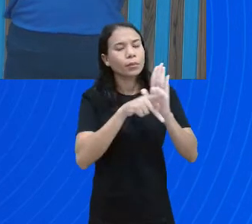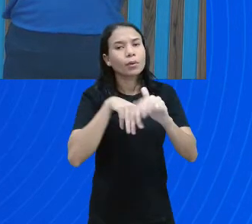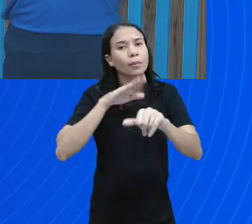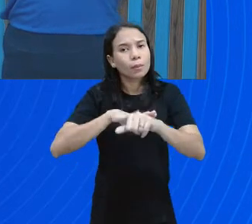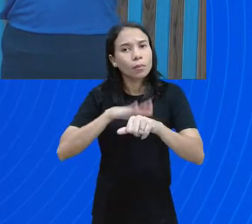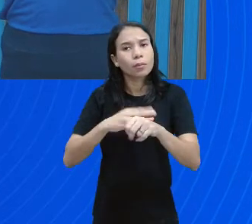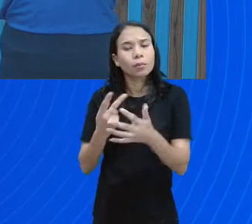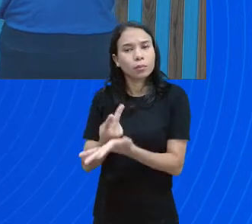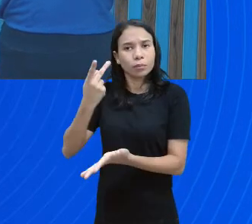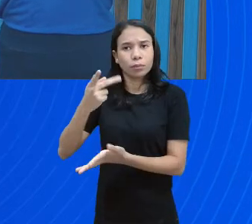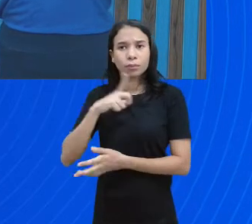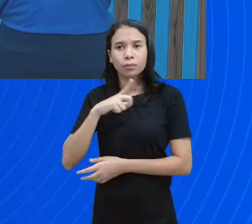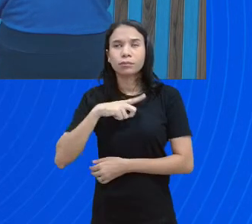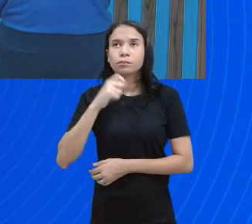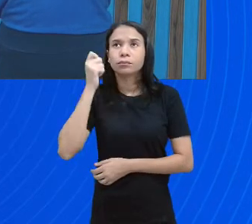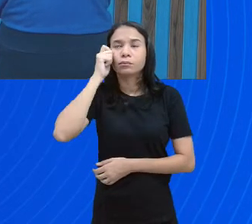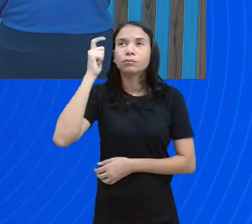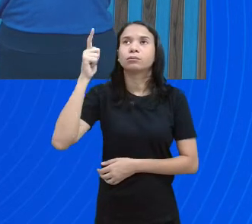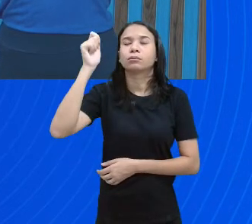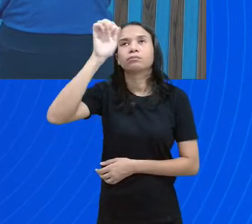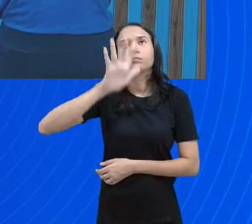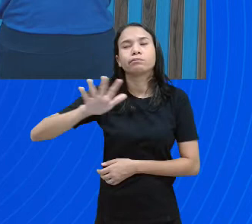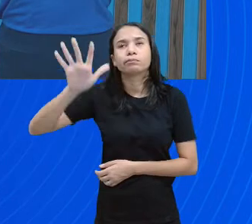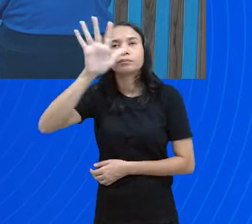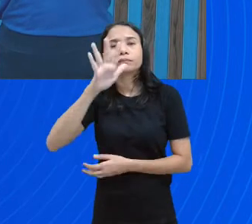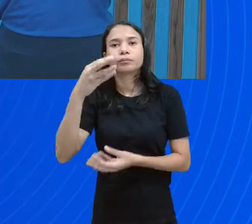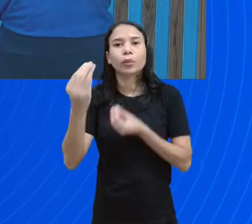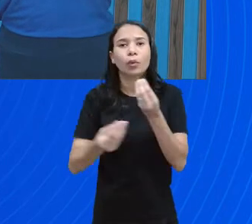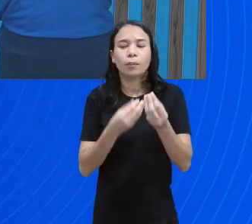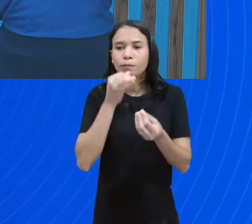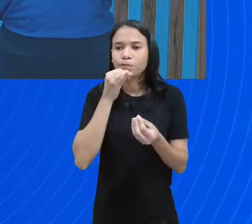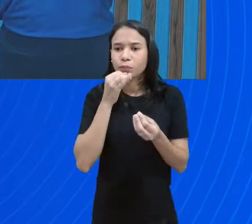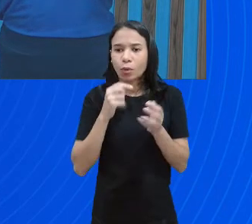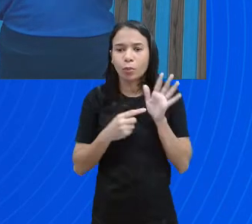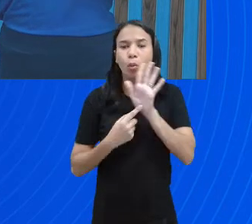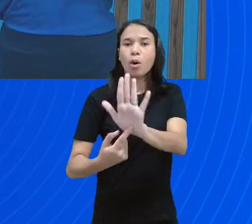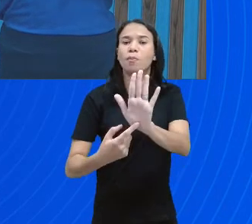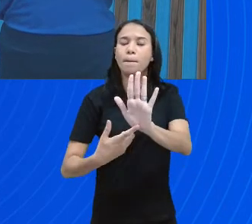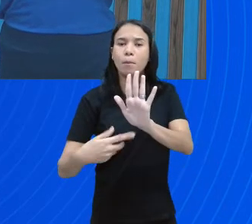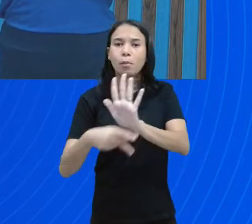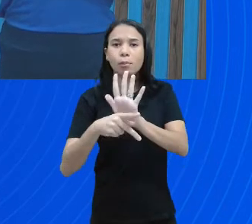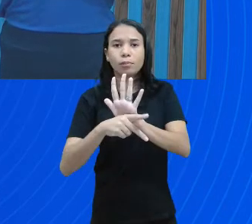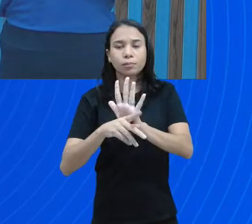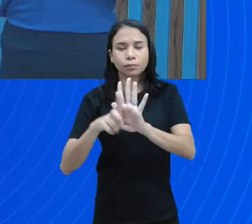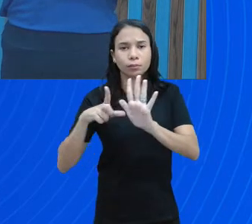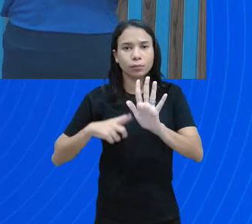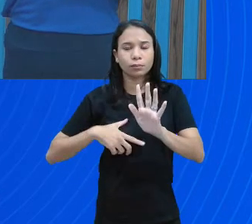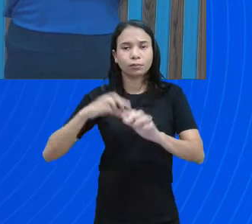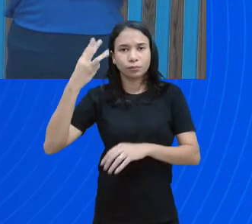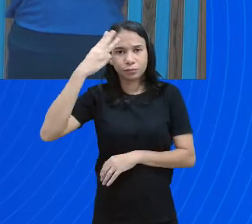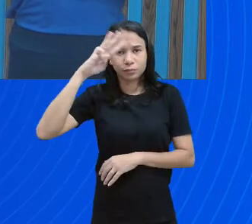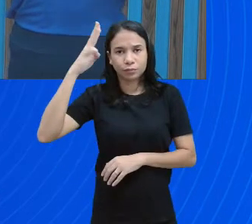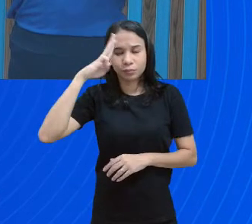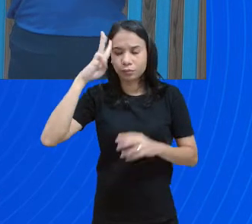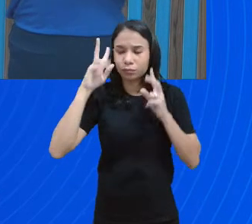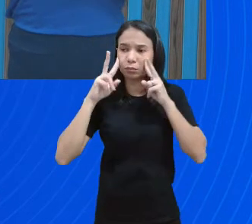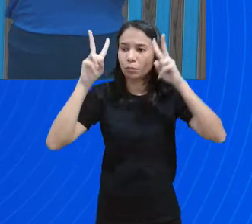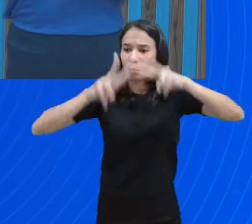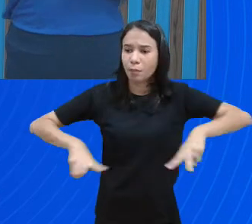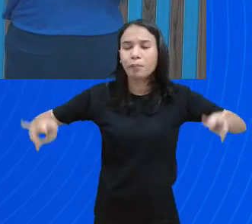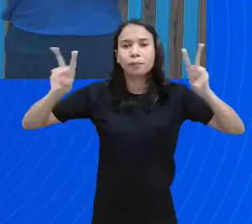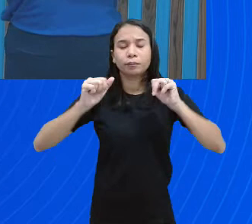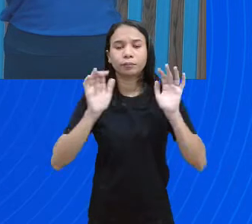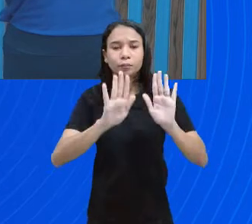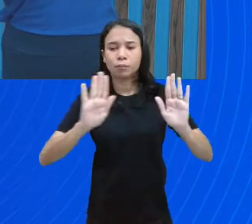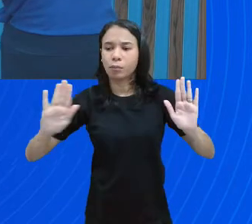né? Geralmente uma exposição, né? No caso das artes visuais, quando é